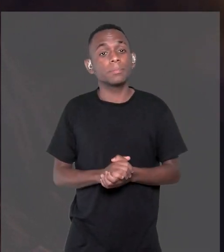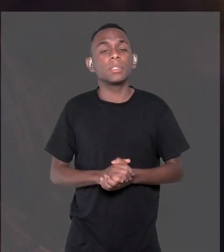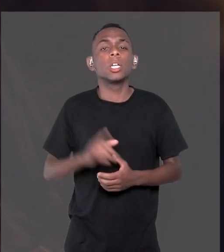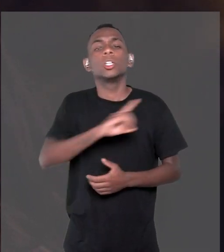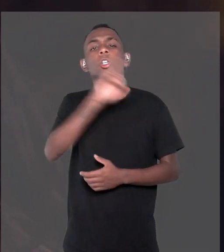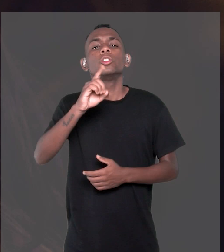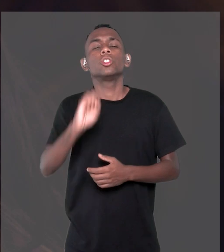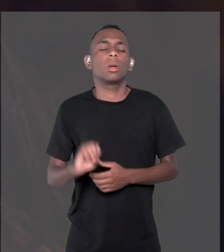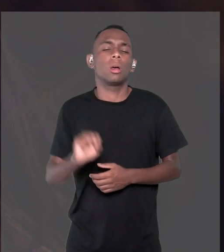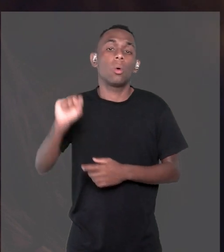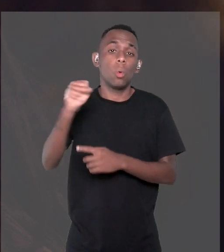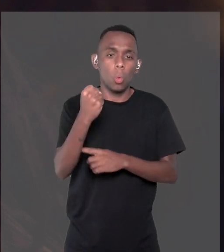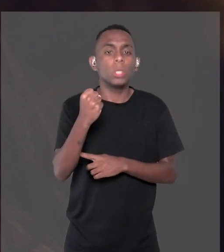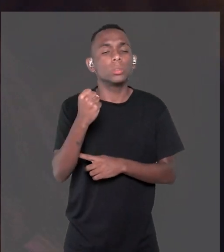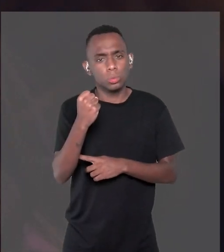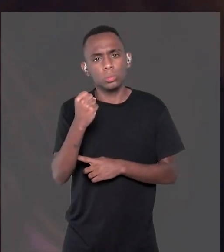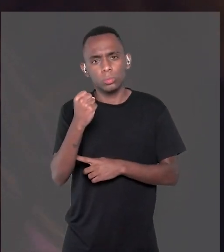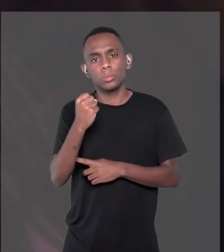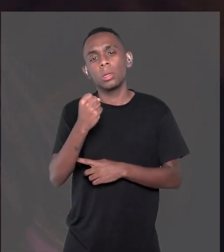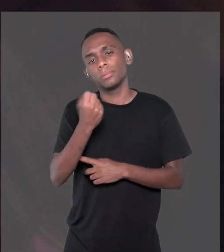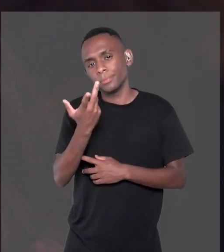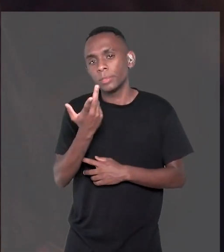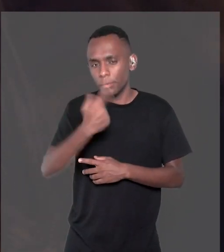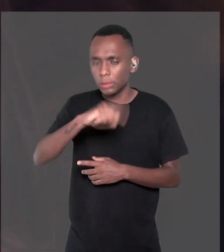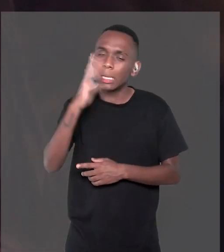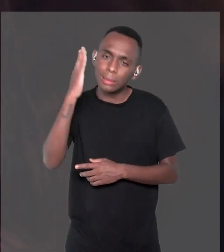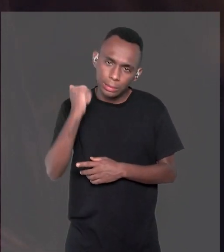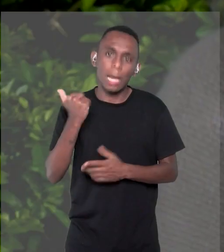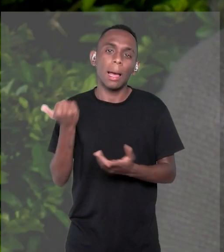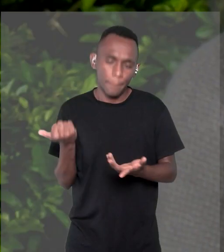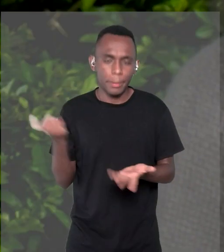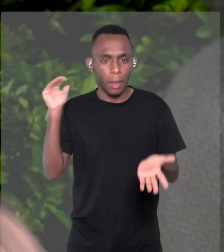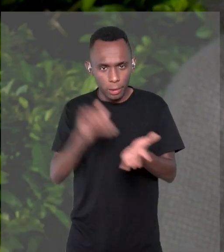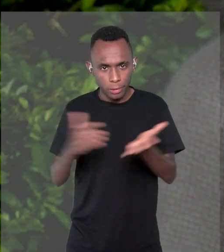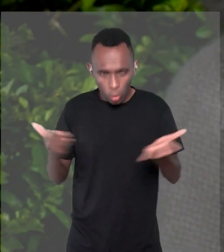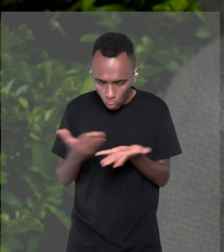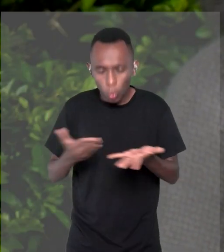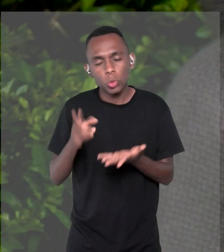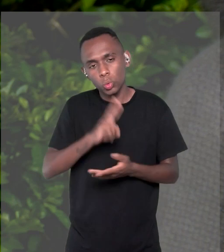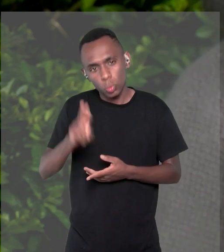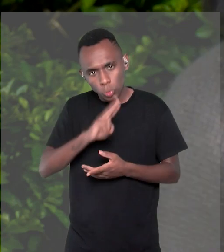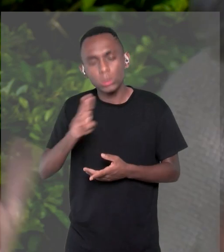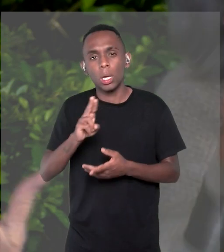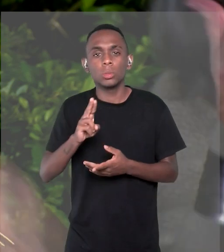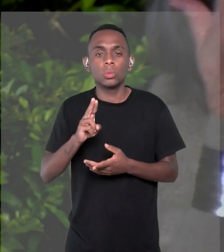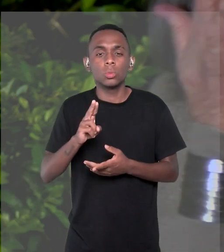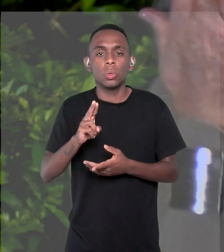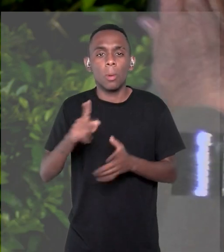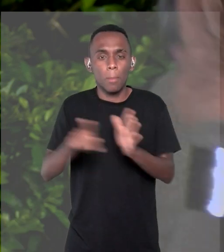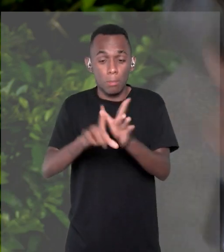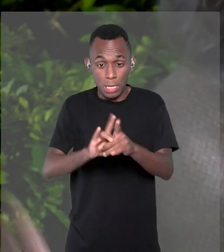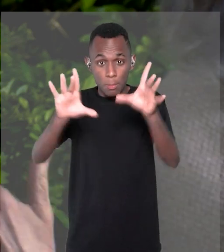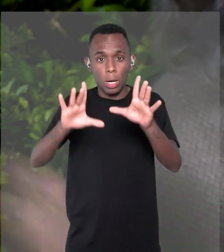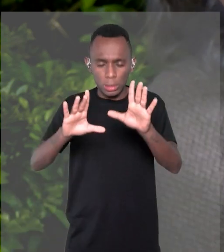enquanto acompanha a fala da ministra Carmen Lúcia. E aí, no dia 8, como se sabe, por isso nós do tribunal ainda